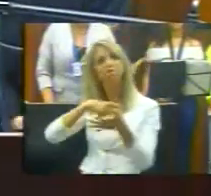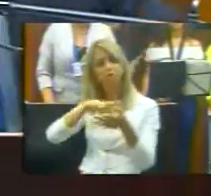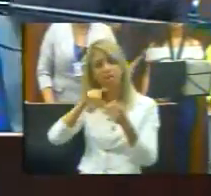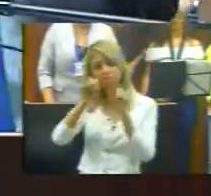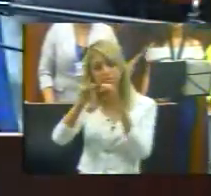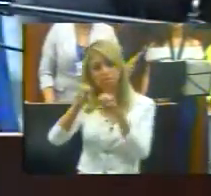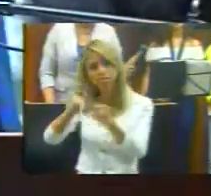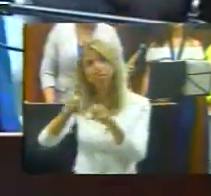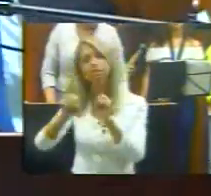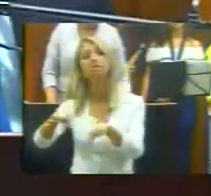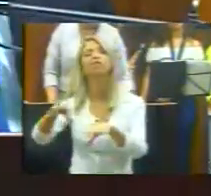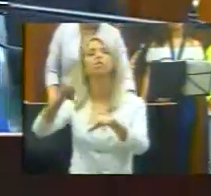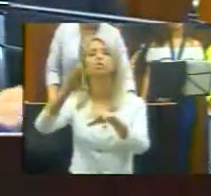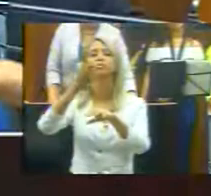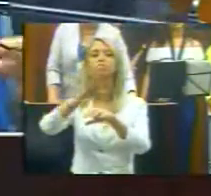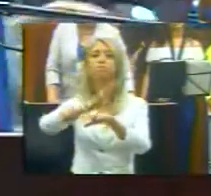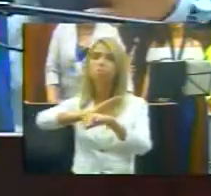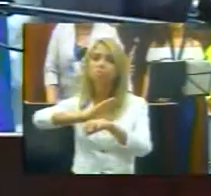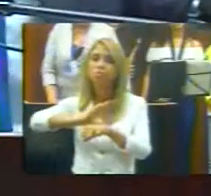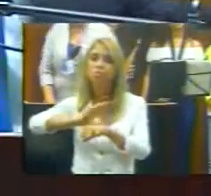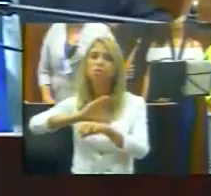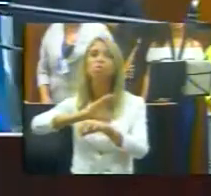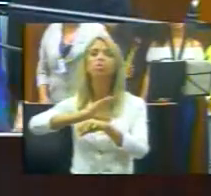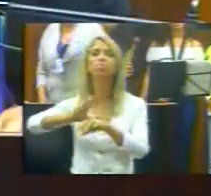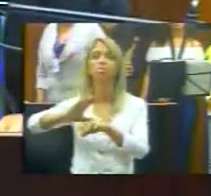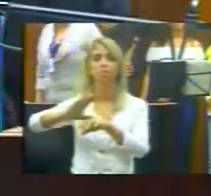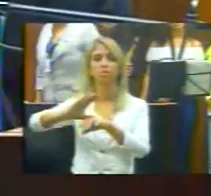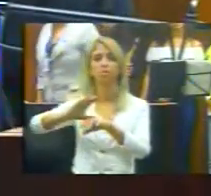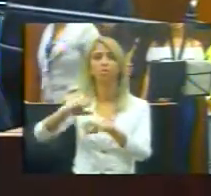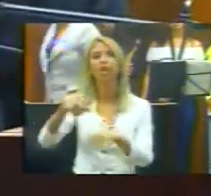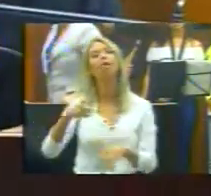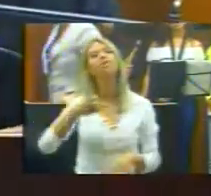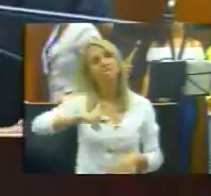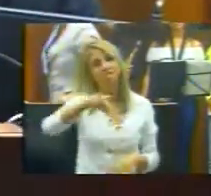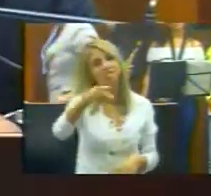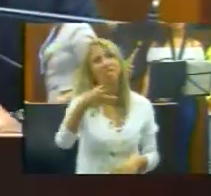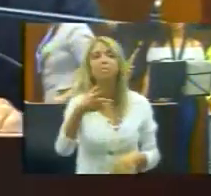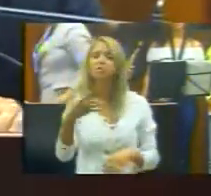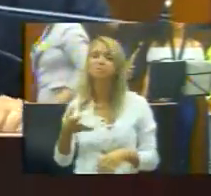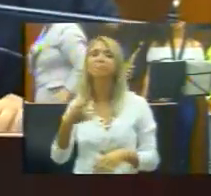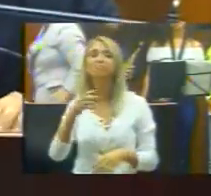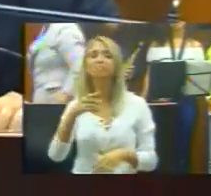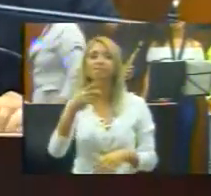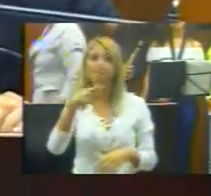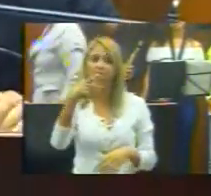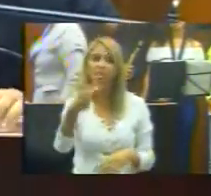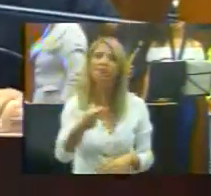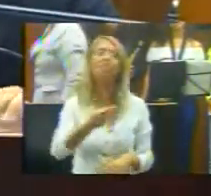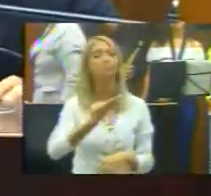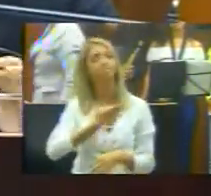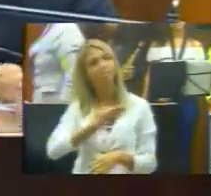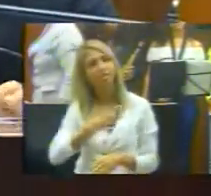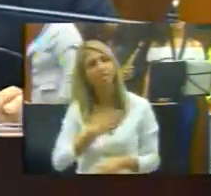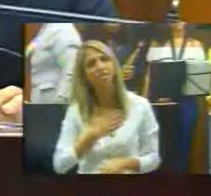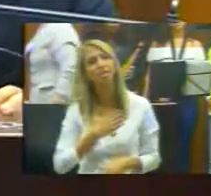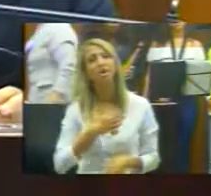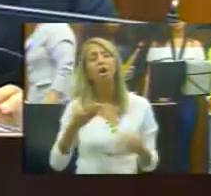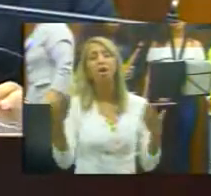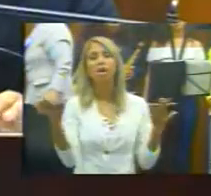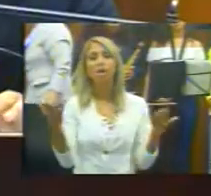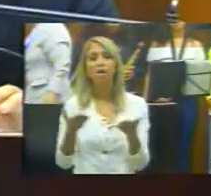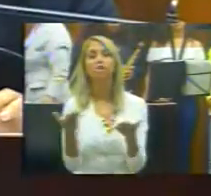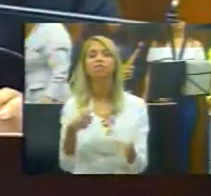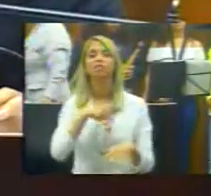meninos que eu já decorei o nome de todos, que já me chamo de amigo, né? Eles vão virar hoje o